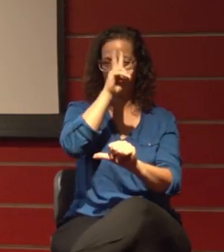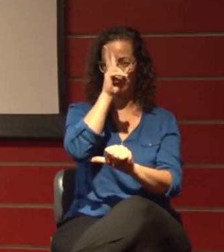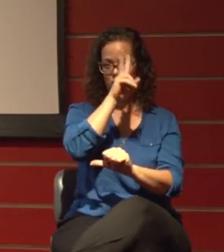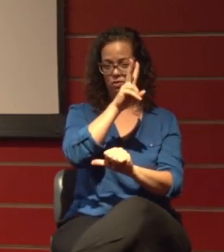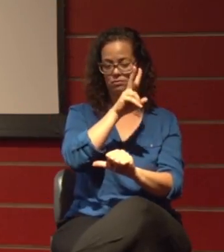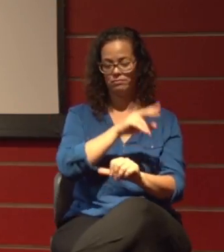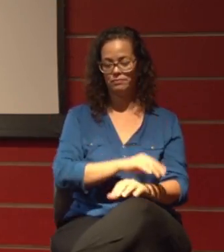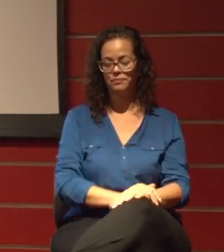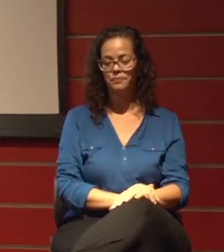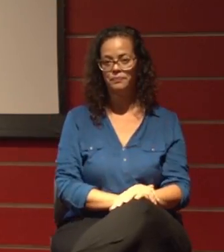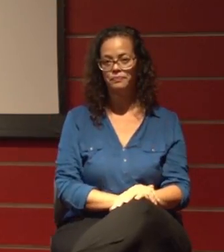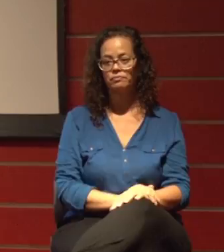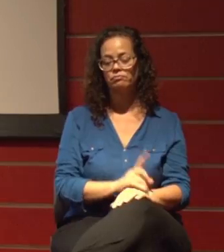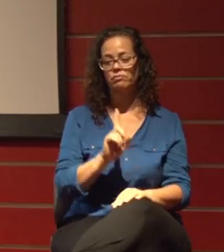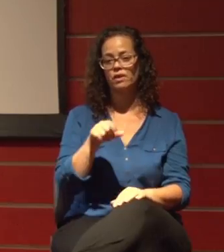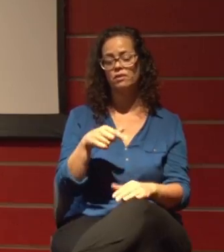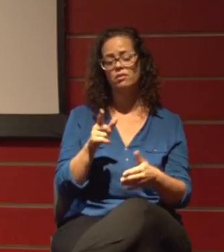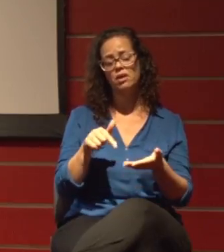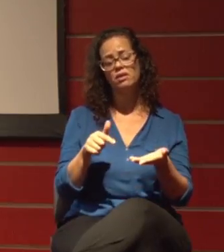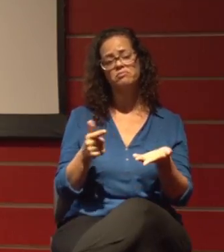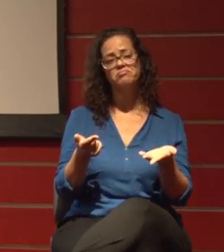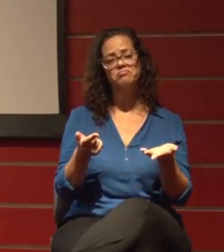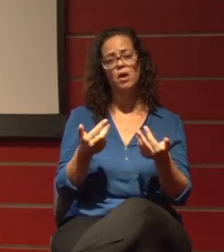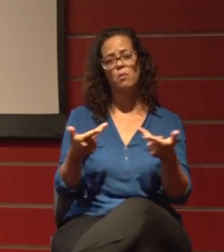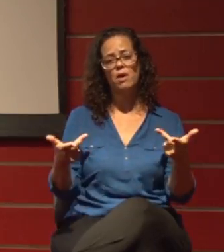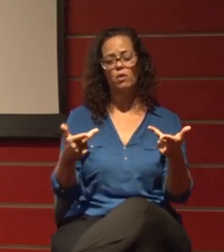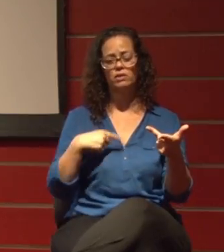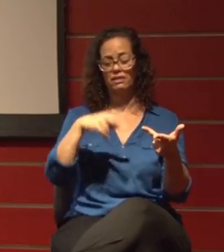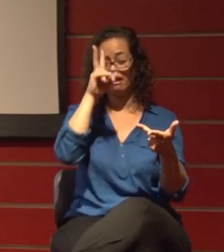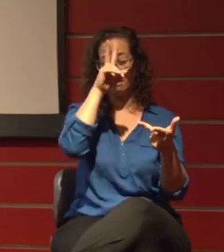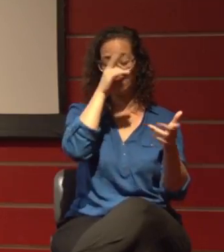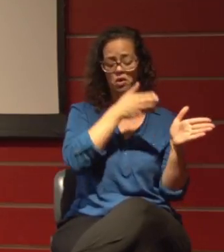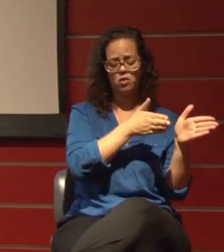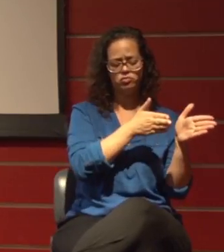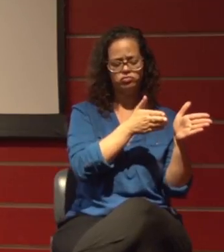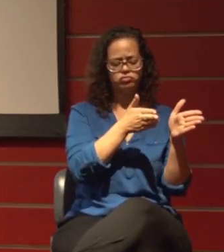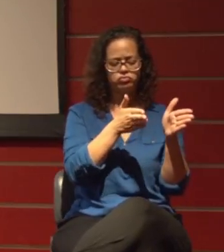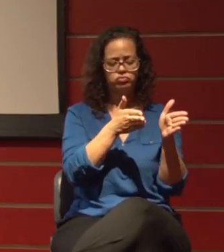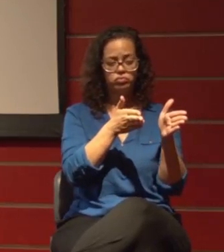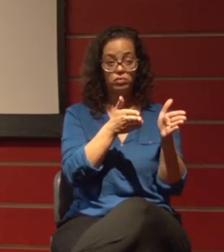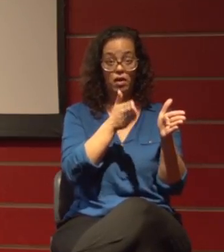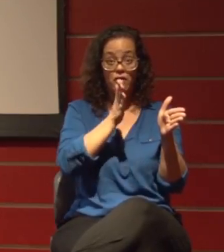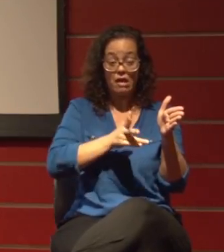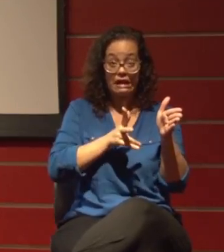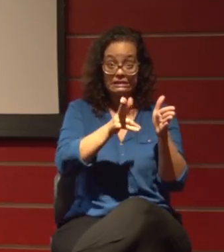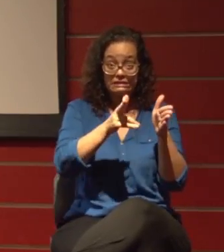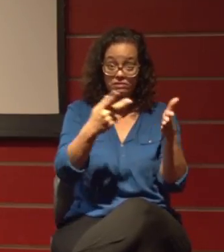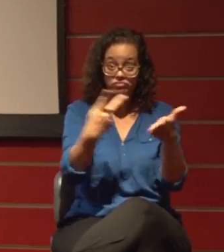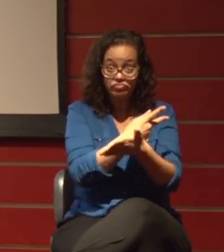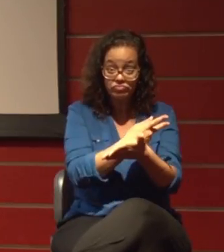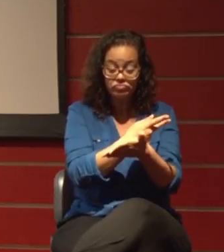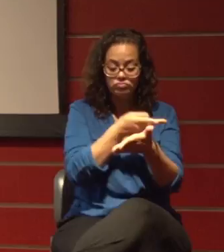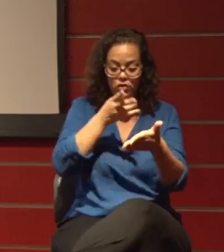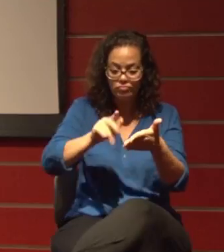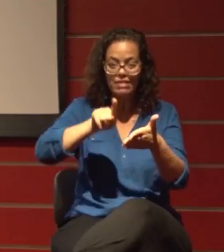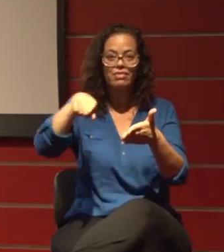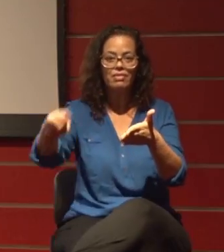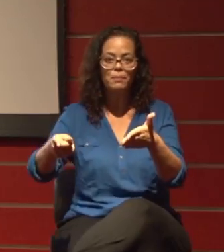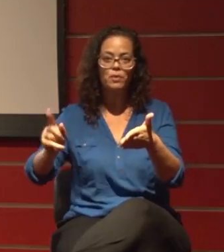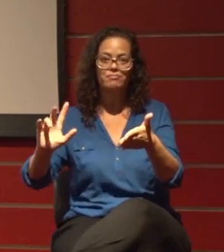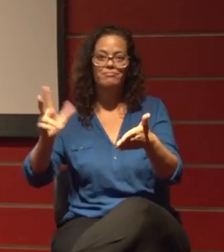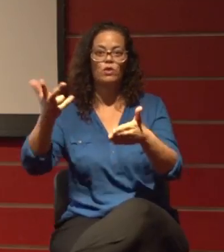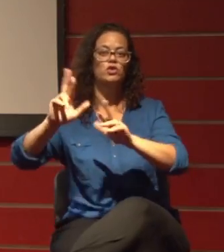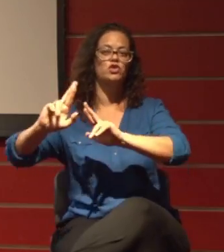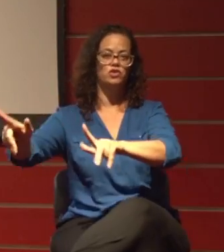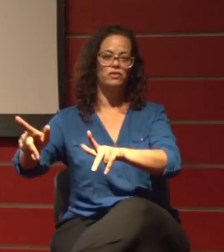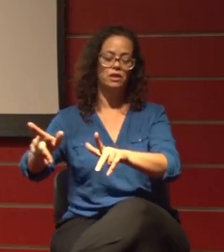história que é esse que realmente divide a história em antes e depois né então numa segunda você introduziu